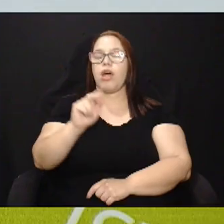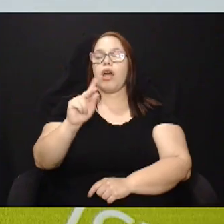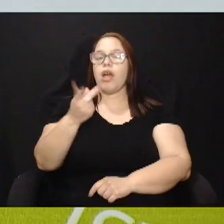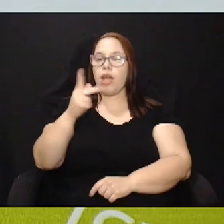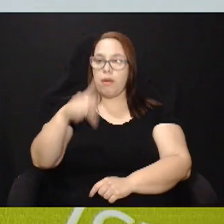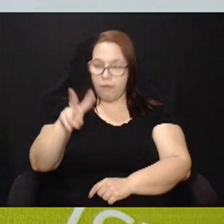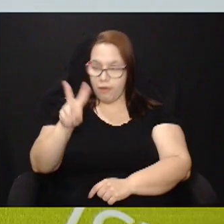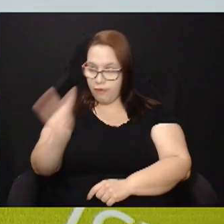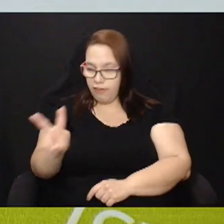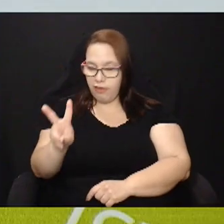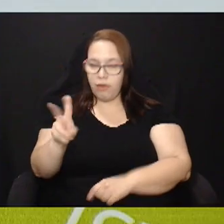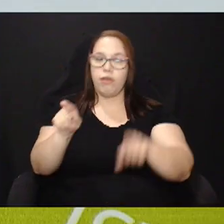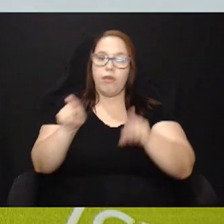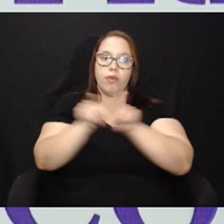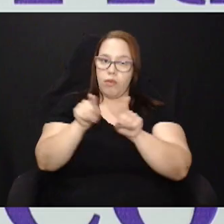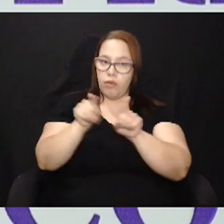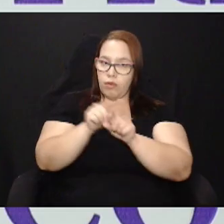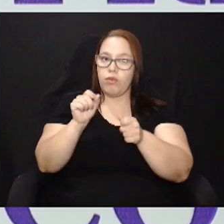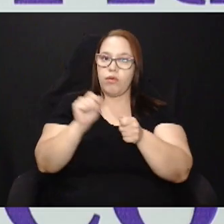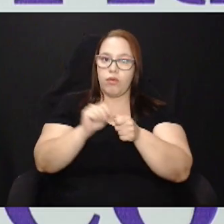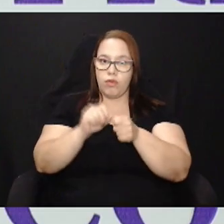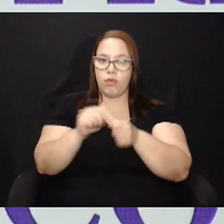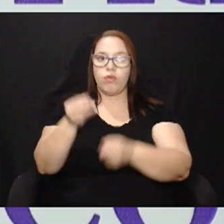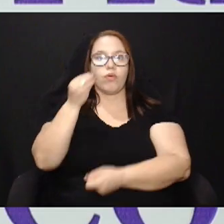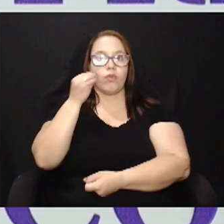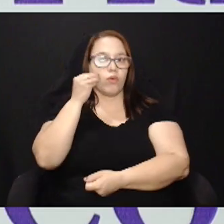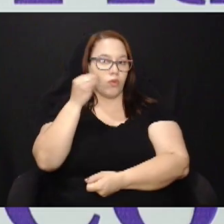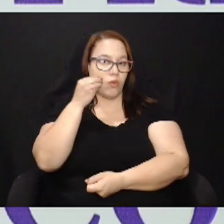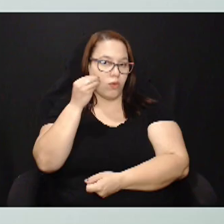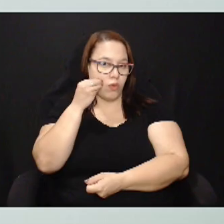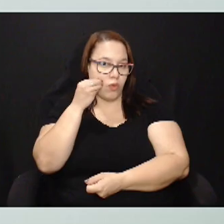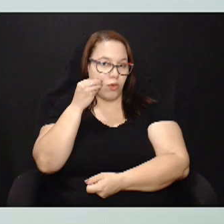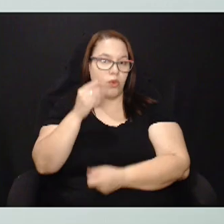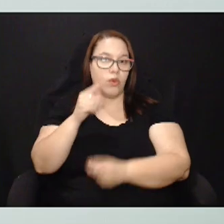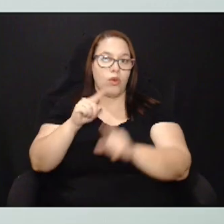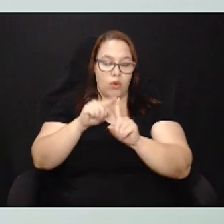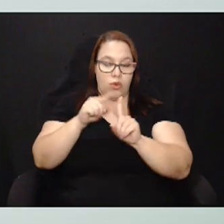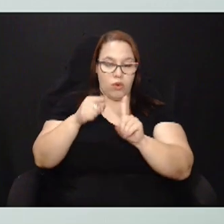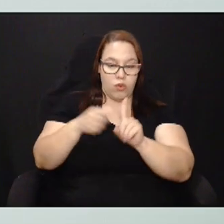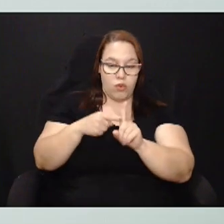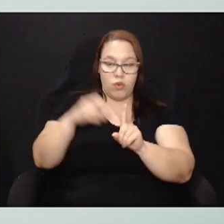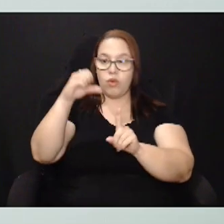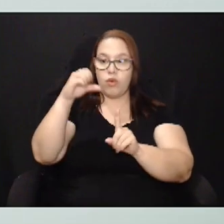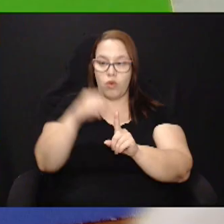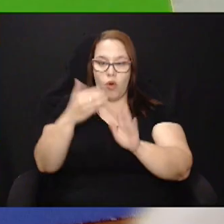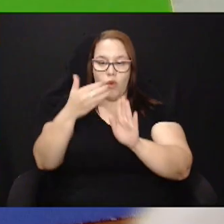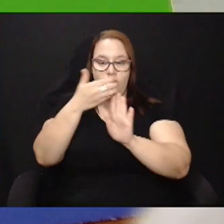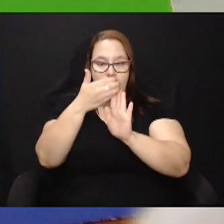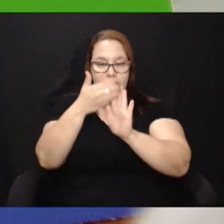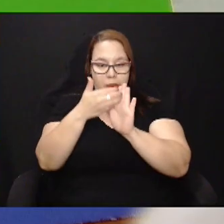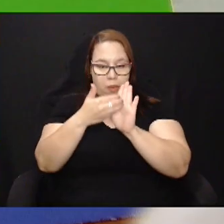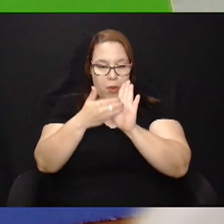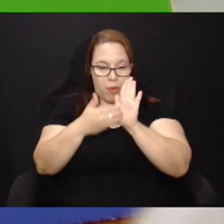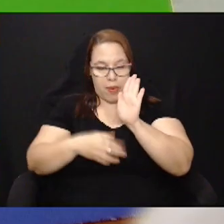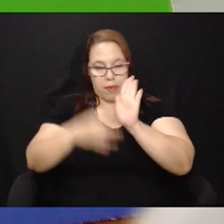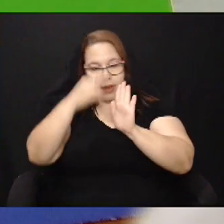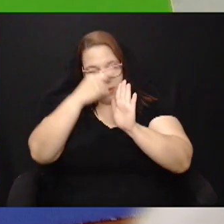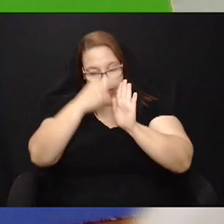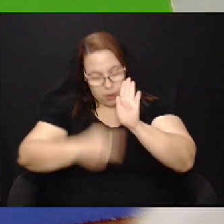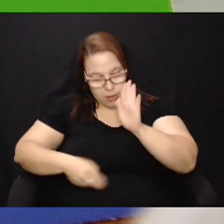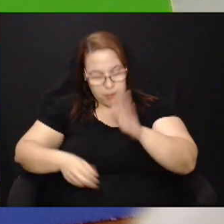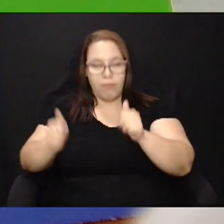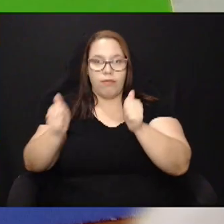exemplo, também a realização de testes HIV e sífilis no pré-natal. Então, são 9 componentes que juntos a gente